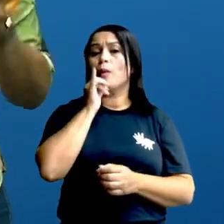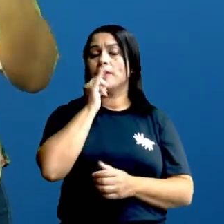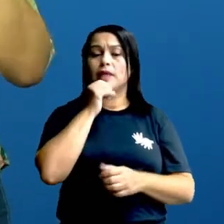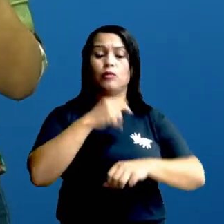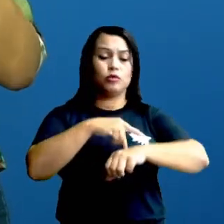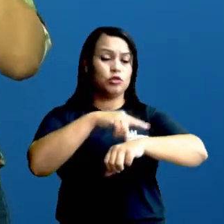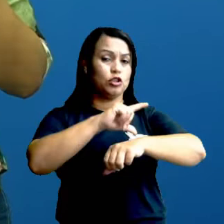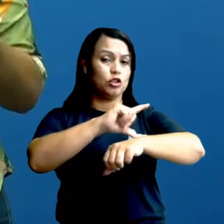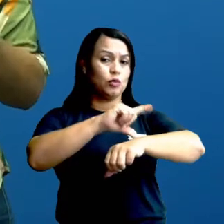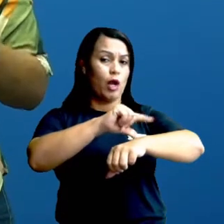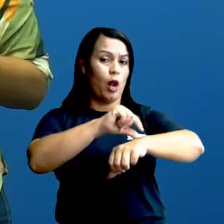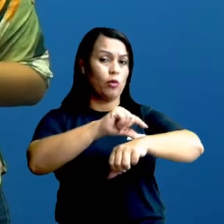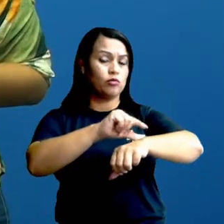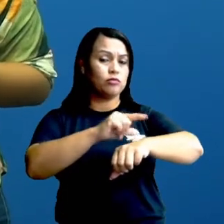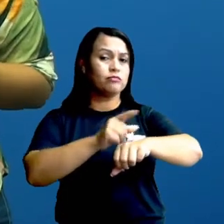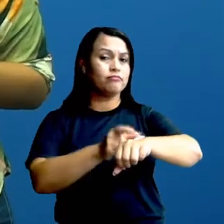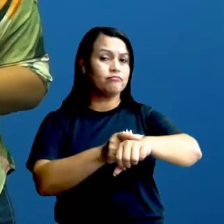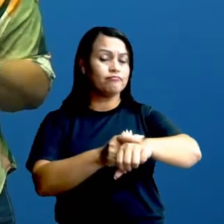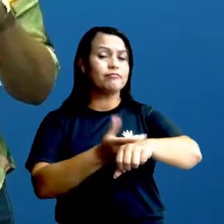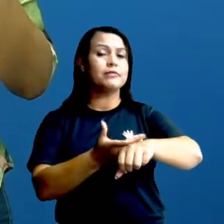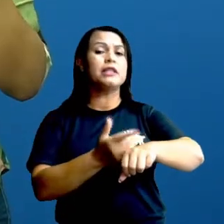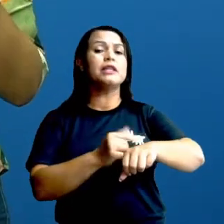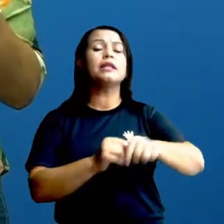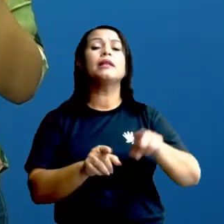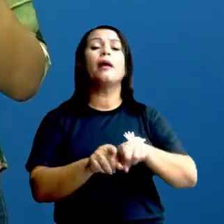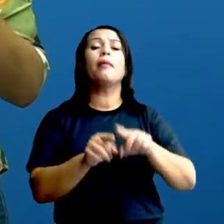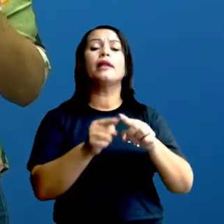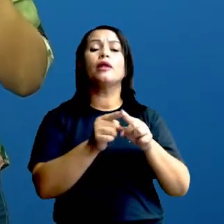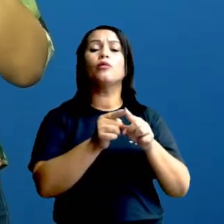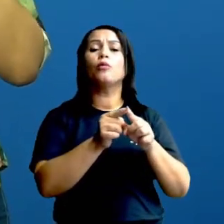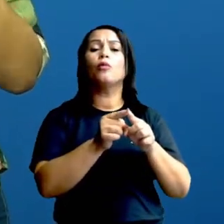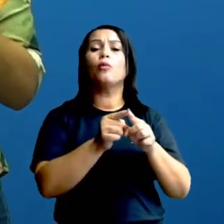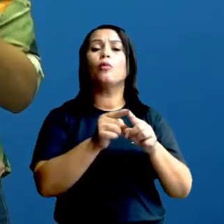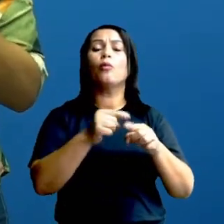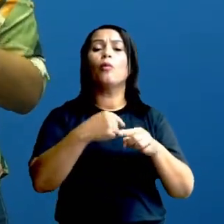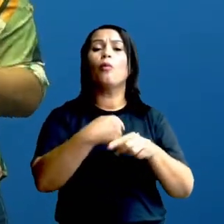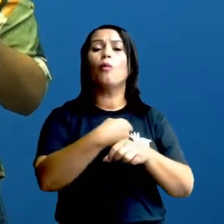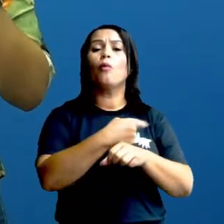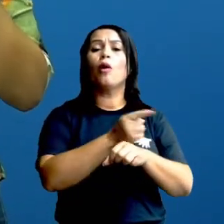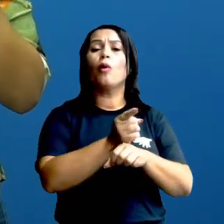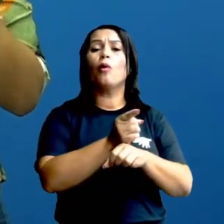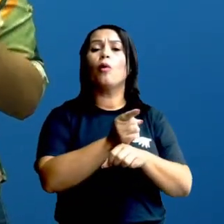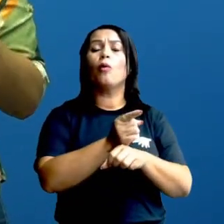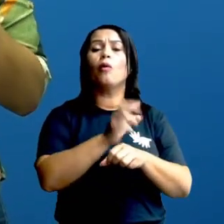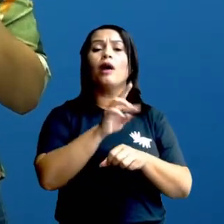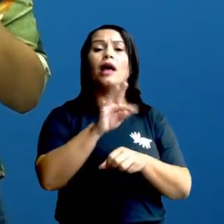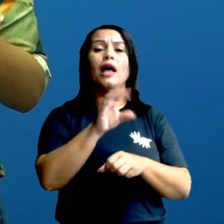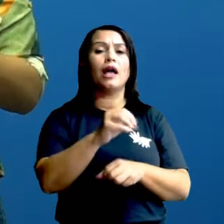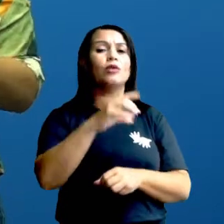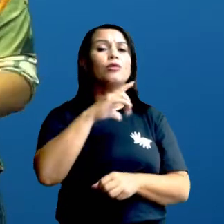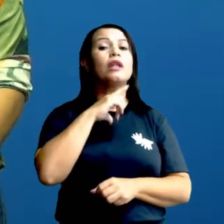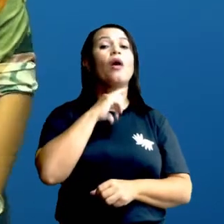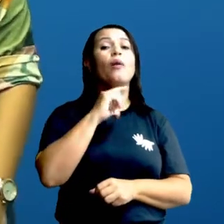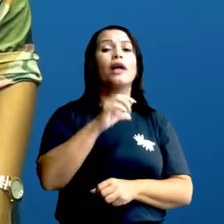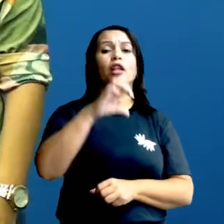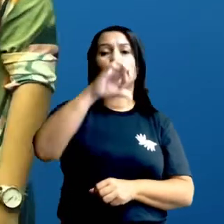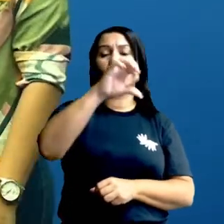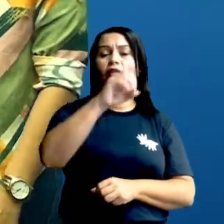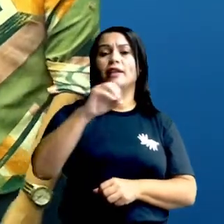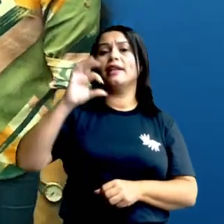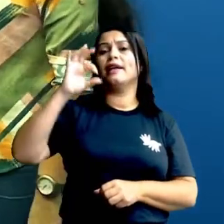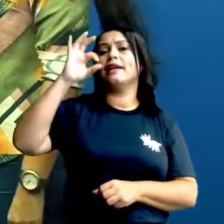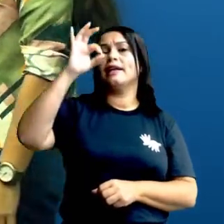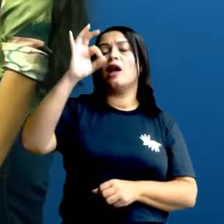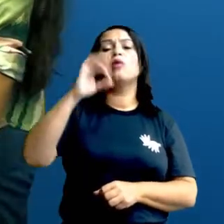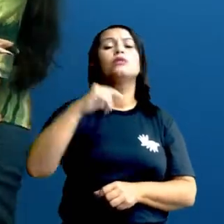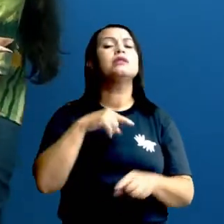exemplo de um relógio e um ângulo reto tá o ângulo reto ele tem exatamente 90 graus